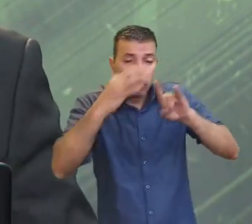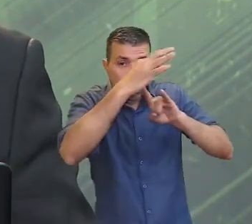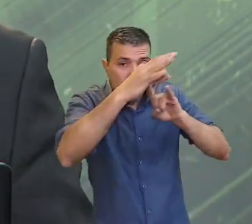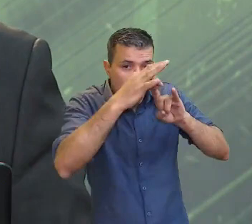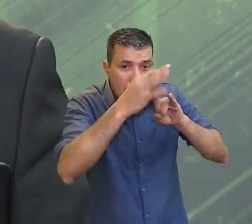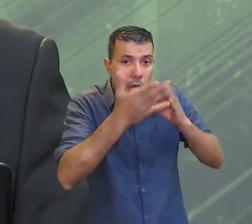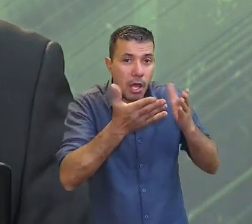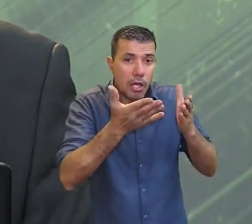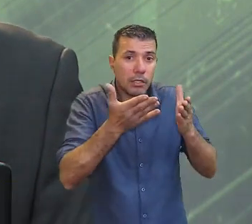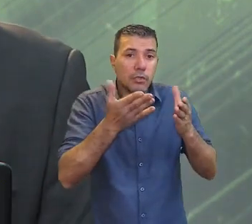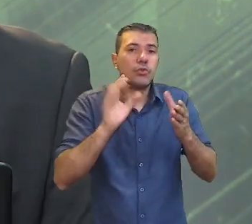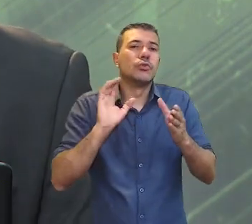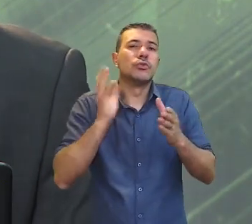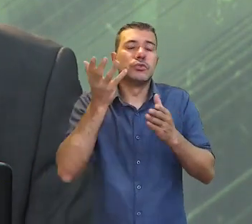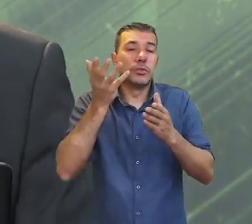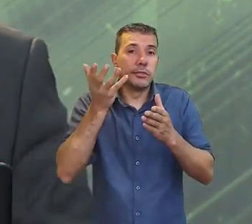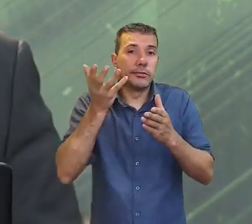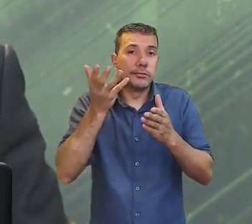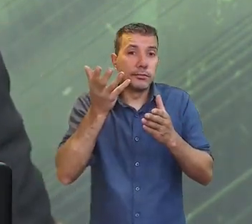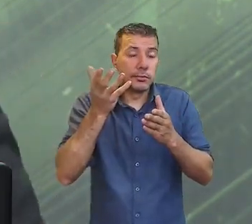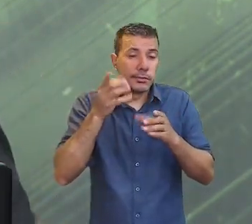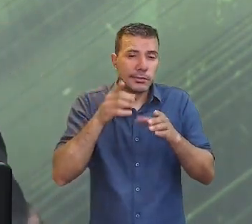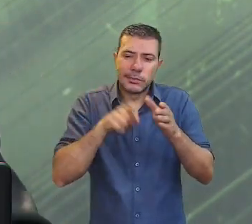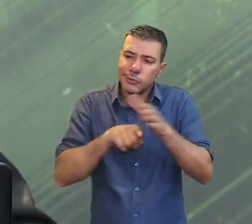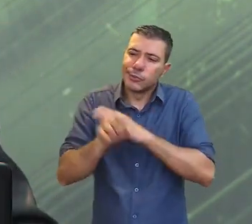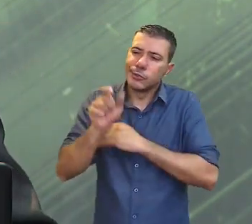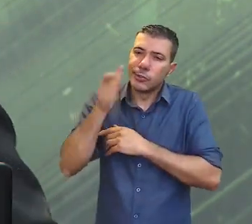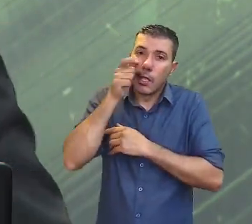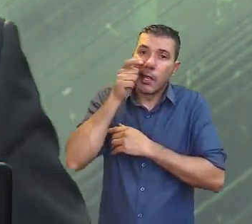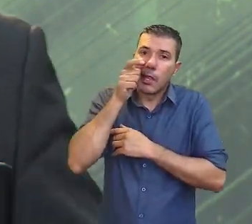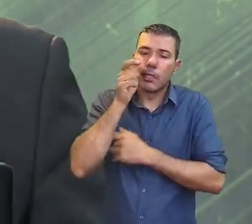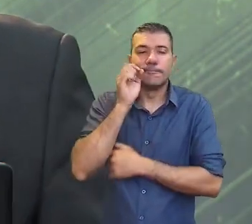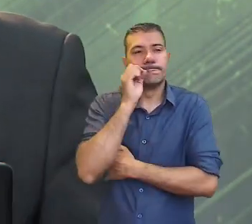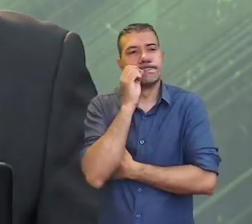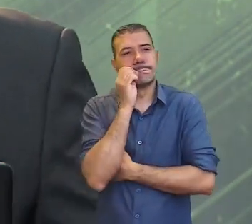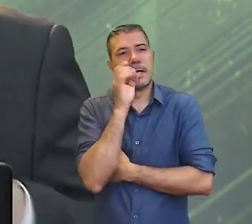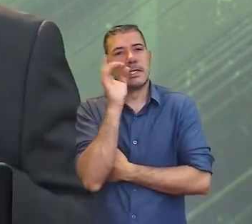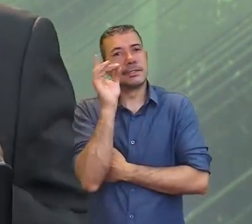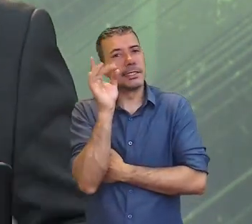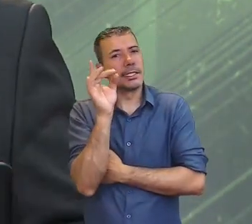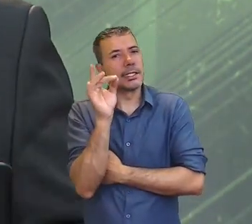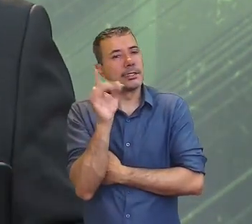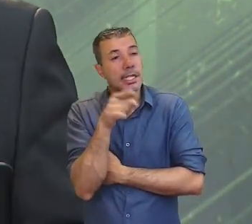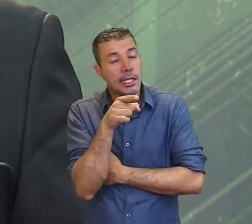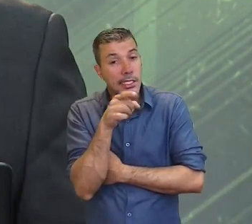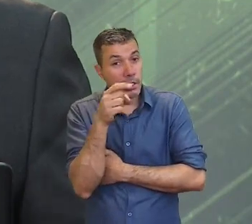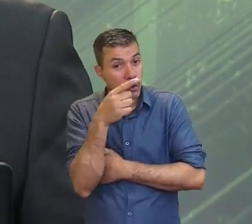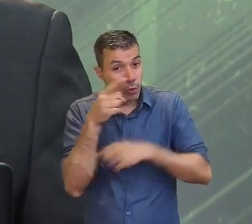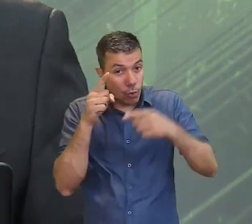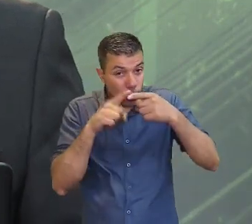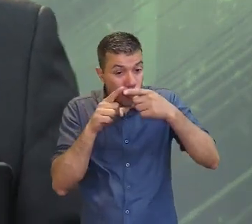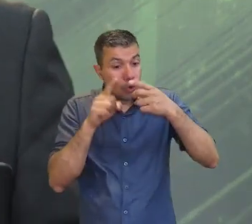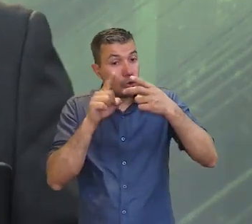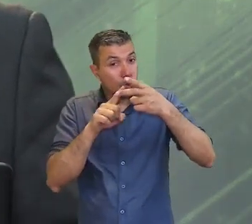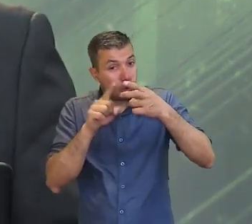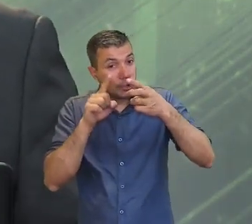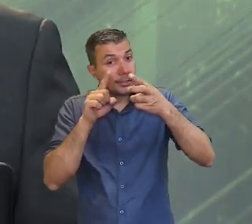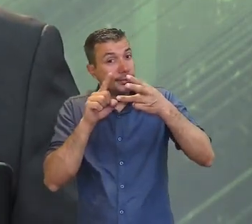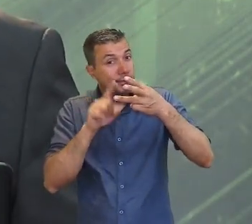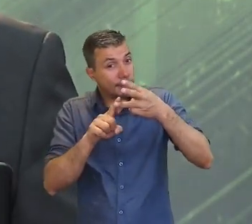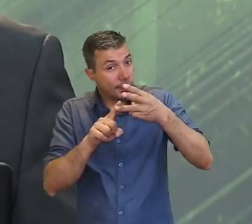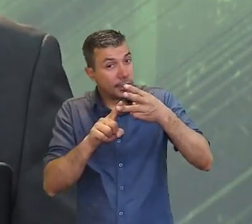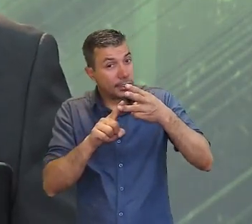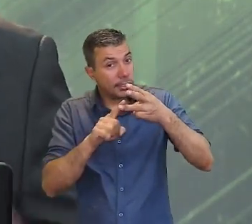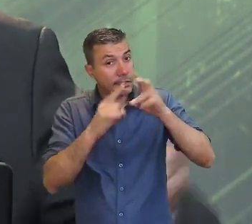a sua correlação com o santuário celestial. Mas eu quero te chamar a atenção para um detalhe. Eu já mencionei pelo menos 3 ou 4 vezes a correlação